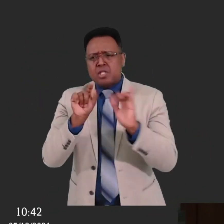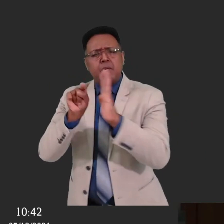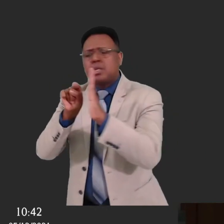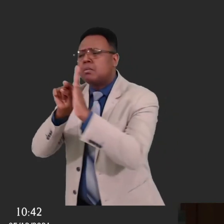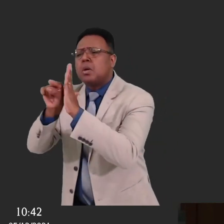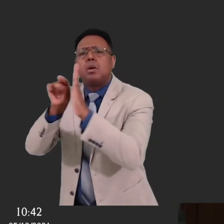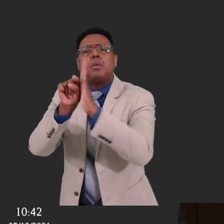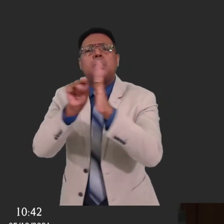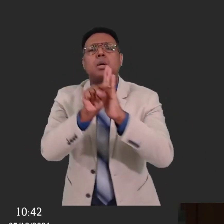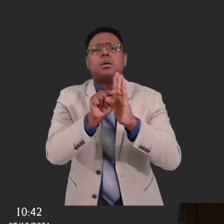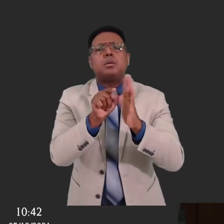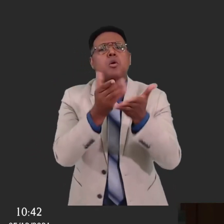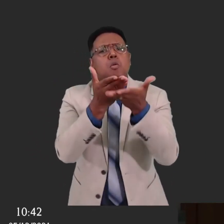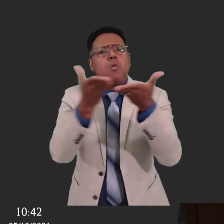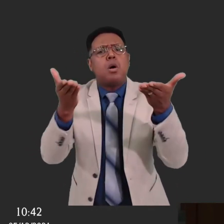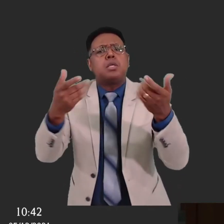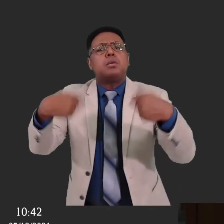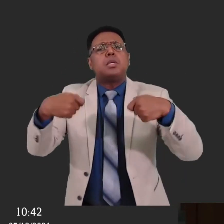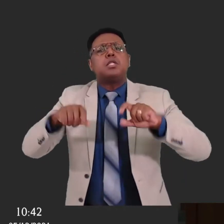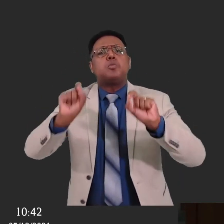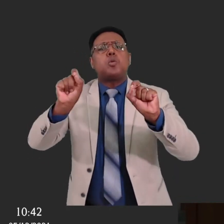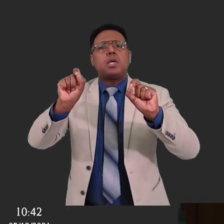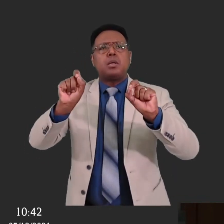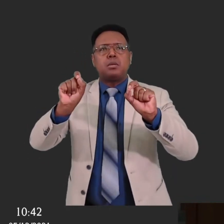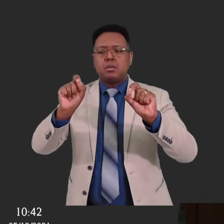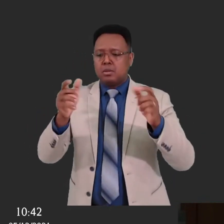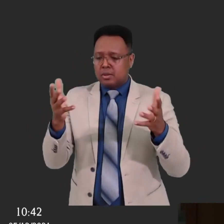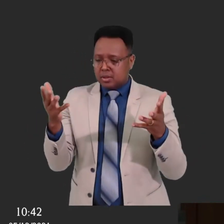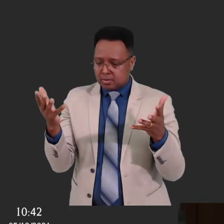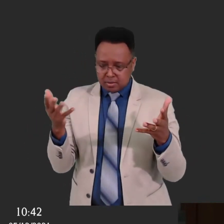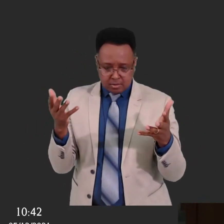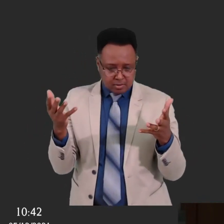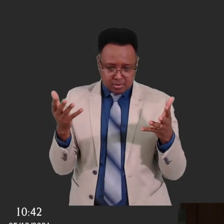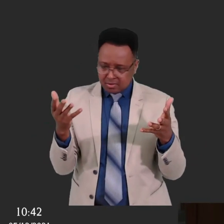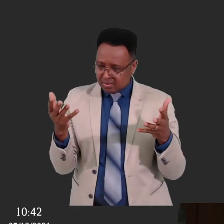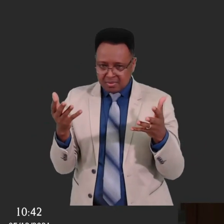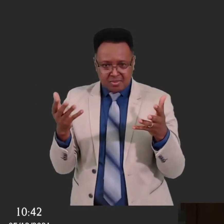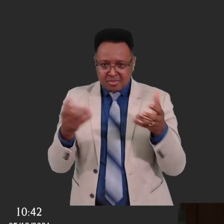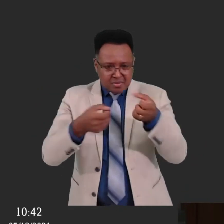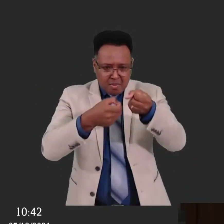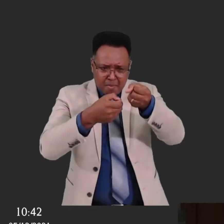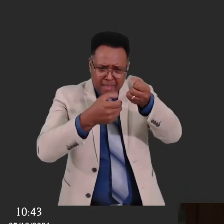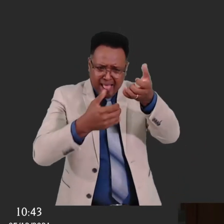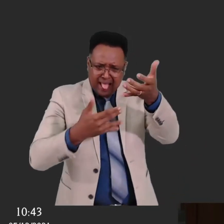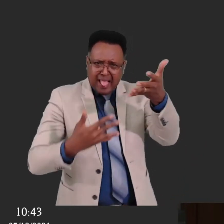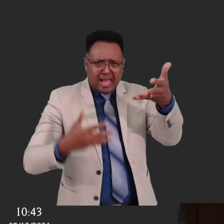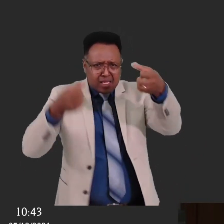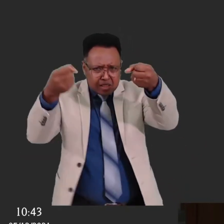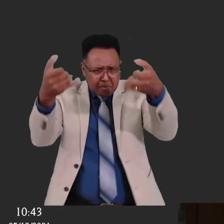estás necessitando, nós mesmos não sabemos descrever. Quem é que sabe o que precisa de Deus aqui?